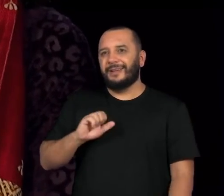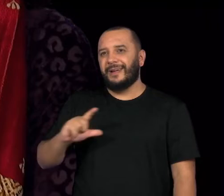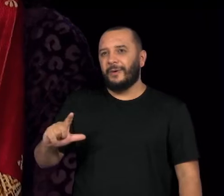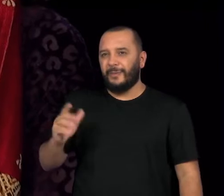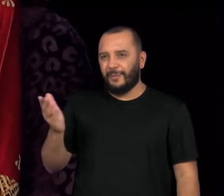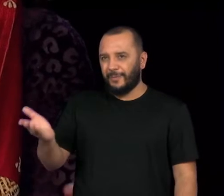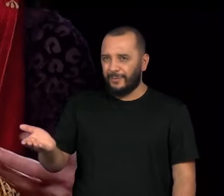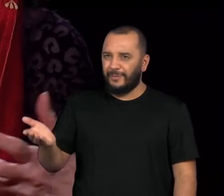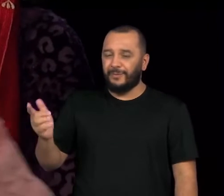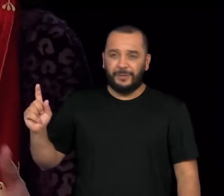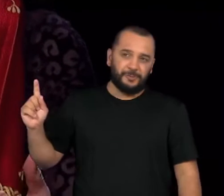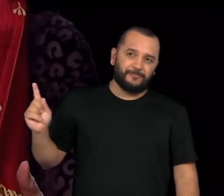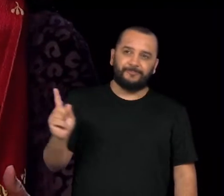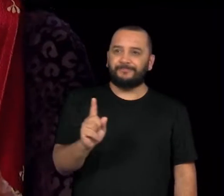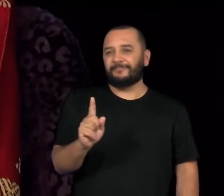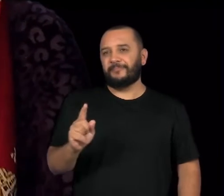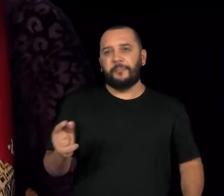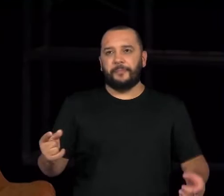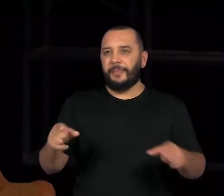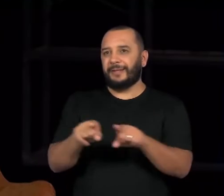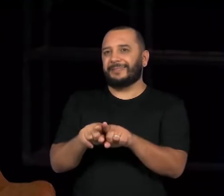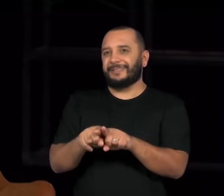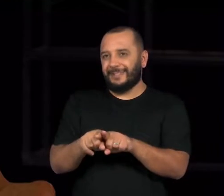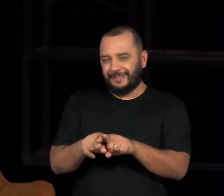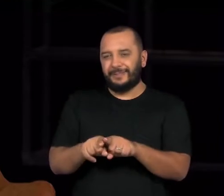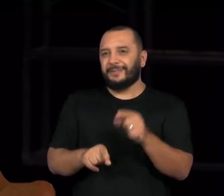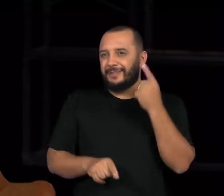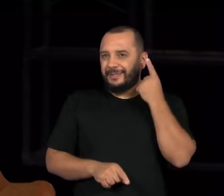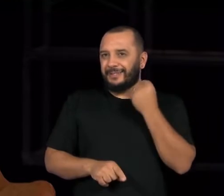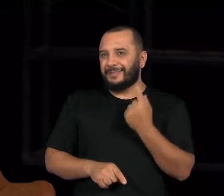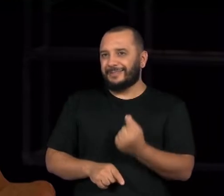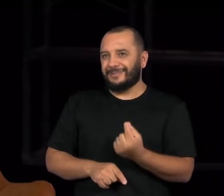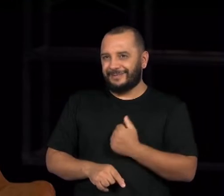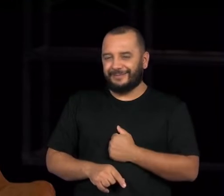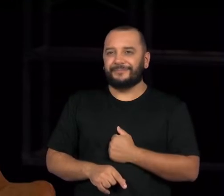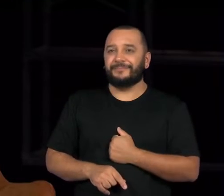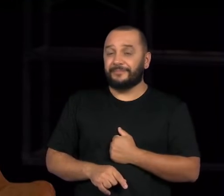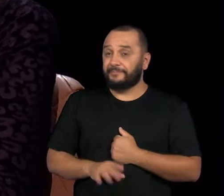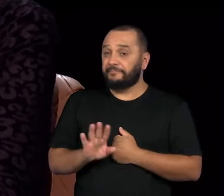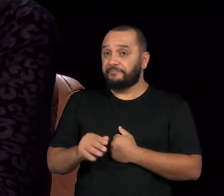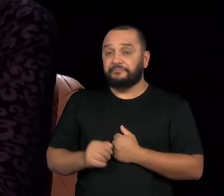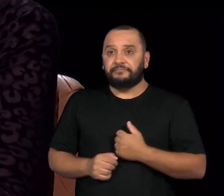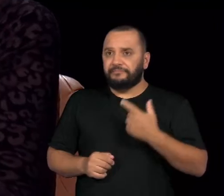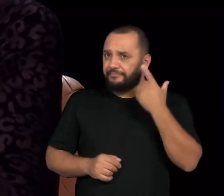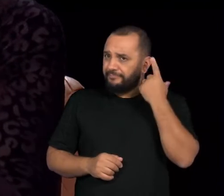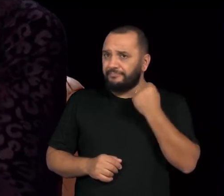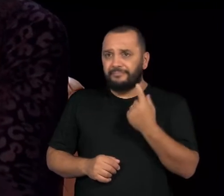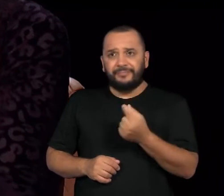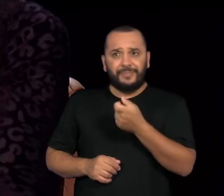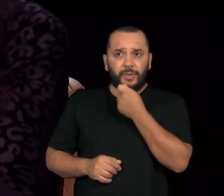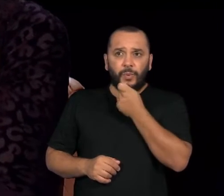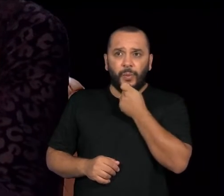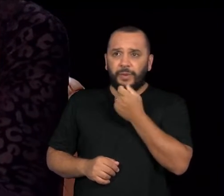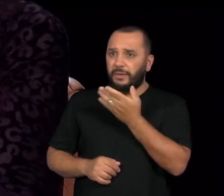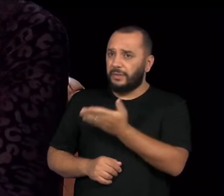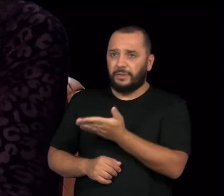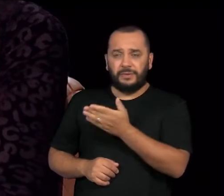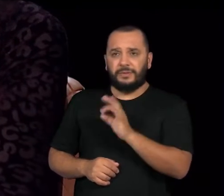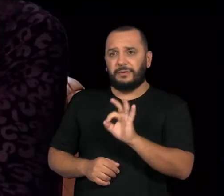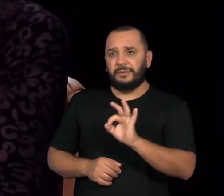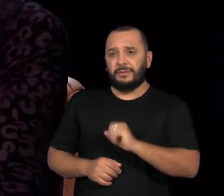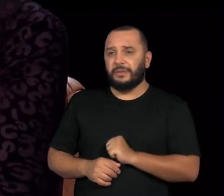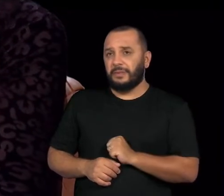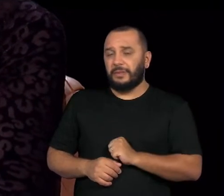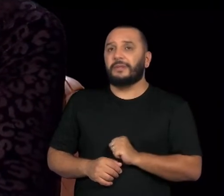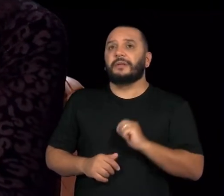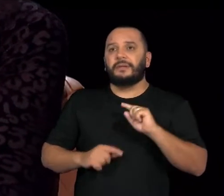verdade, como parceiro, né? Tarsila, eu ainda não estava com ele, e depois nós